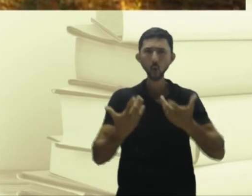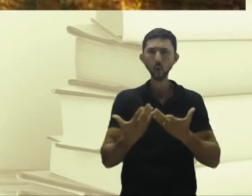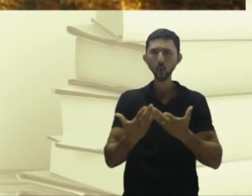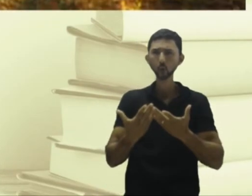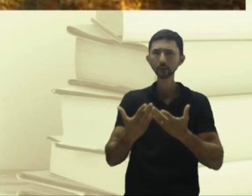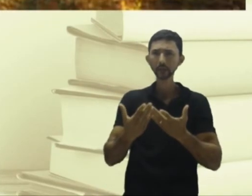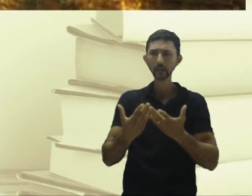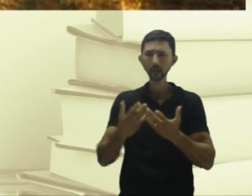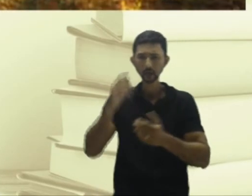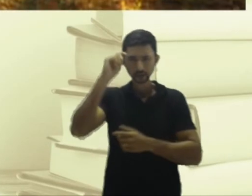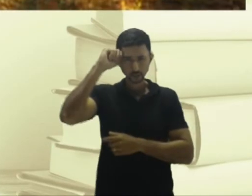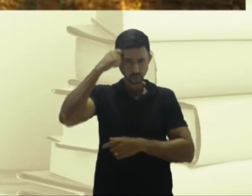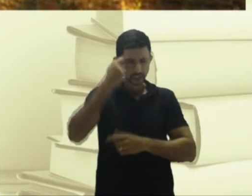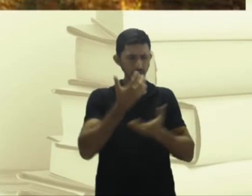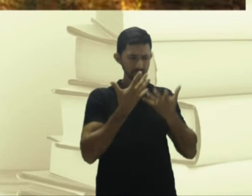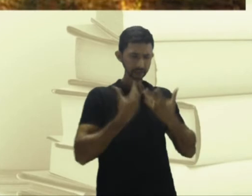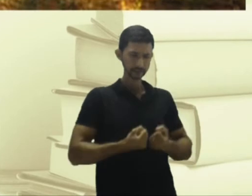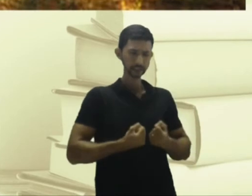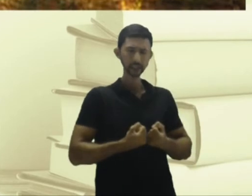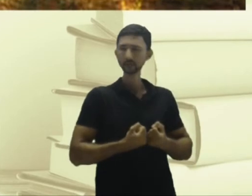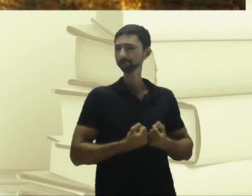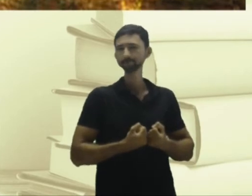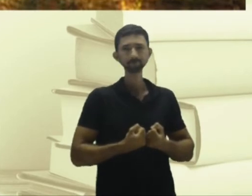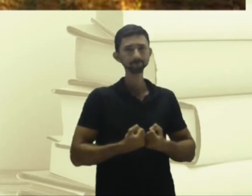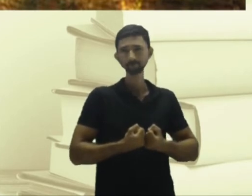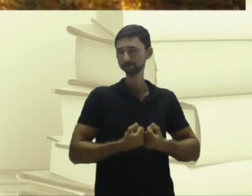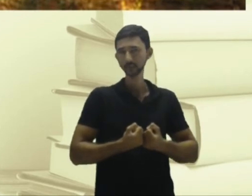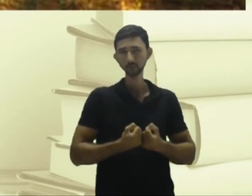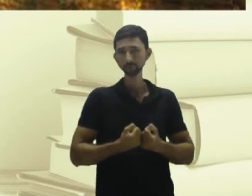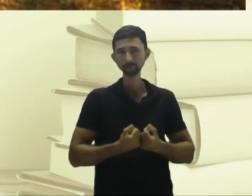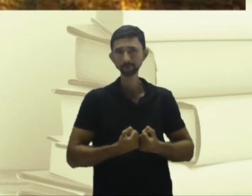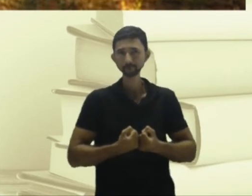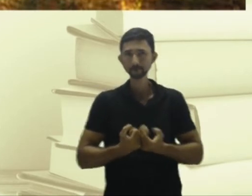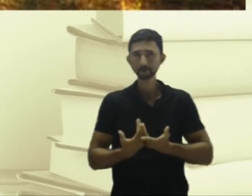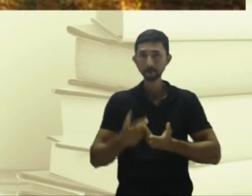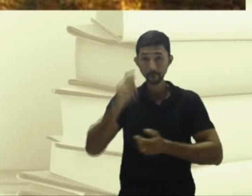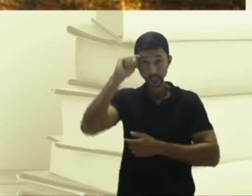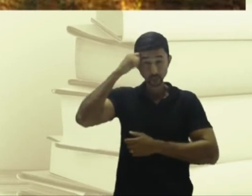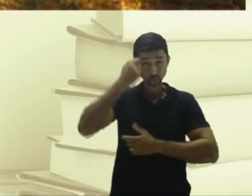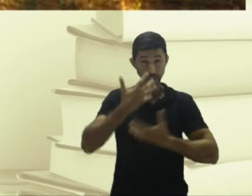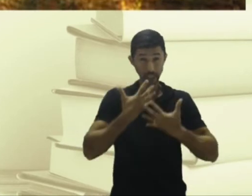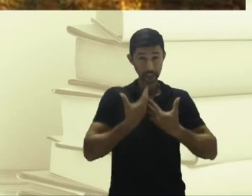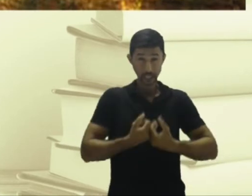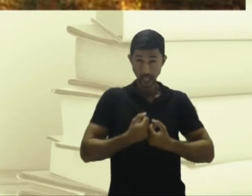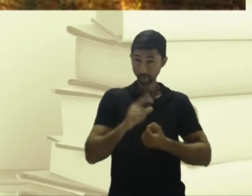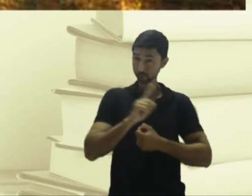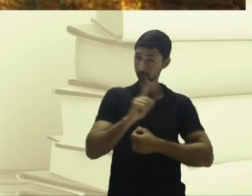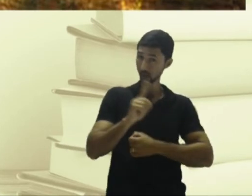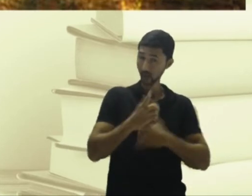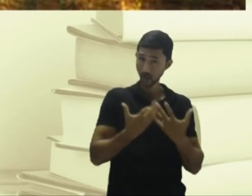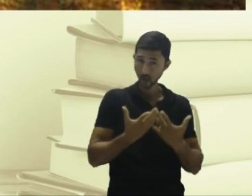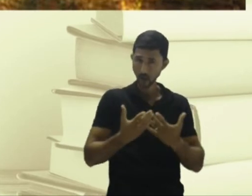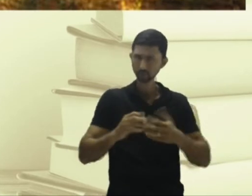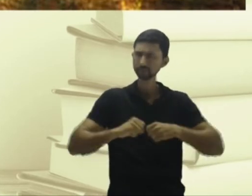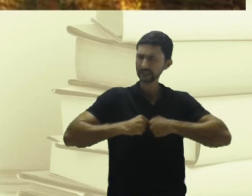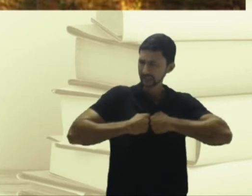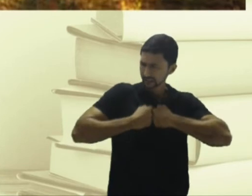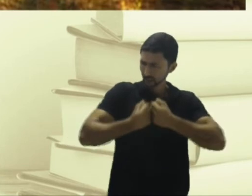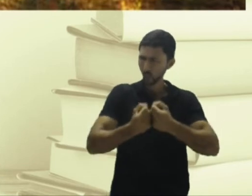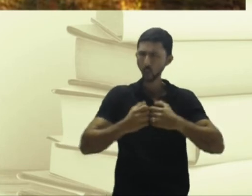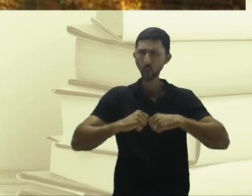aceitou pacificamente a sua condição? Muito pelo contrário, né? Foram diversas as formas de